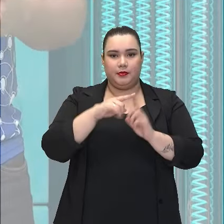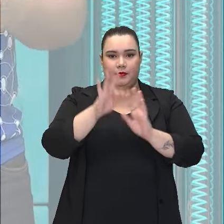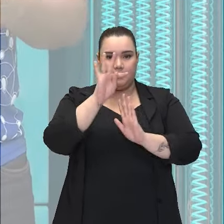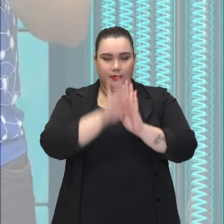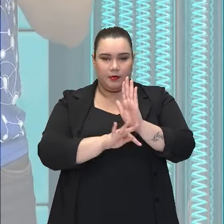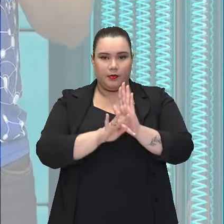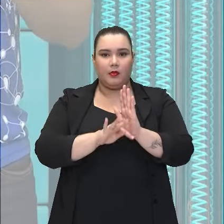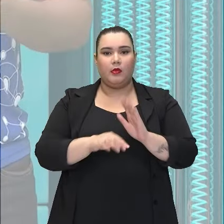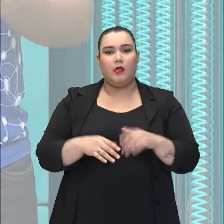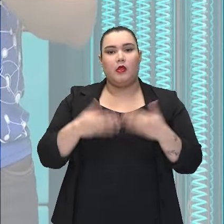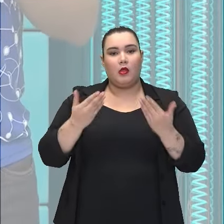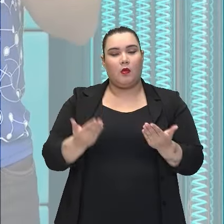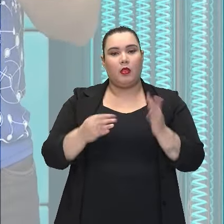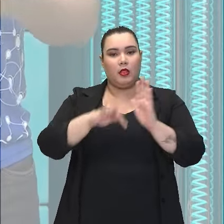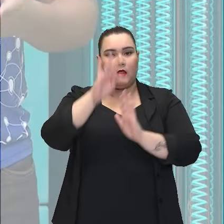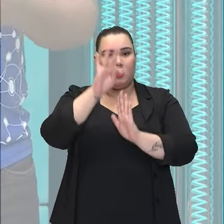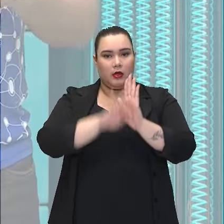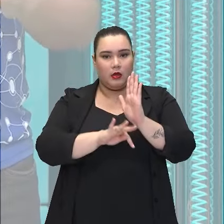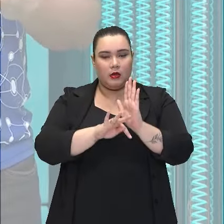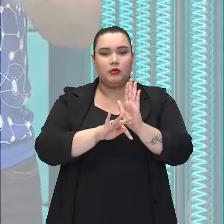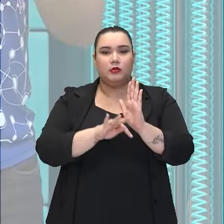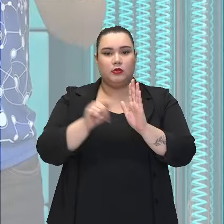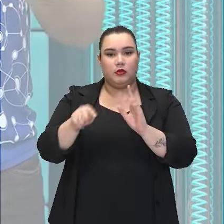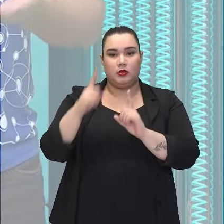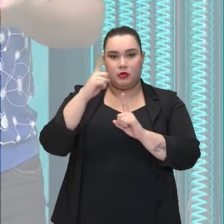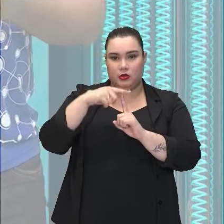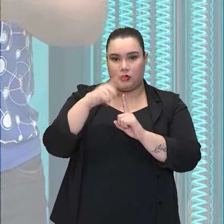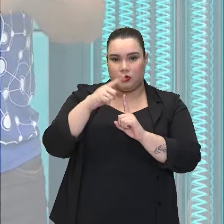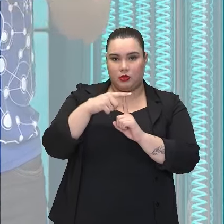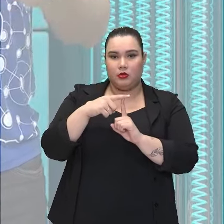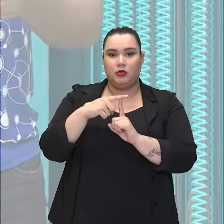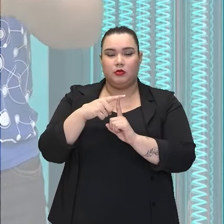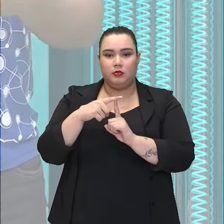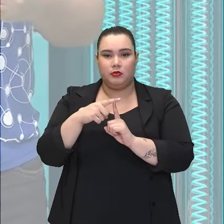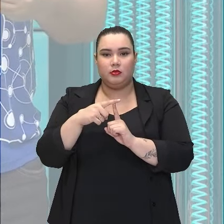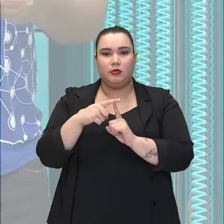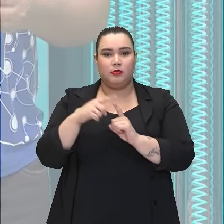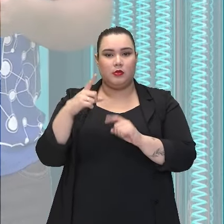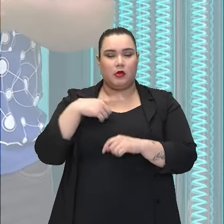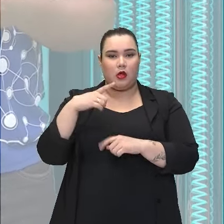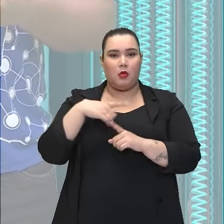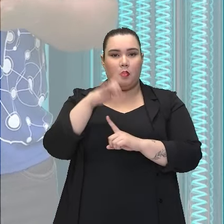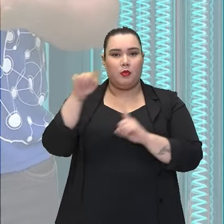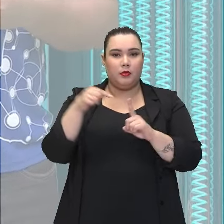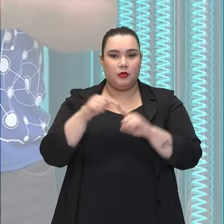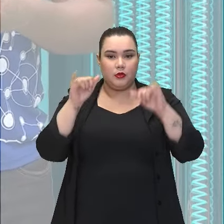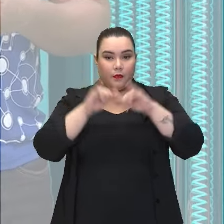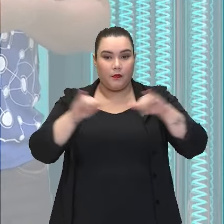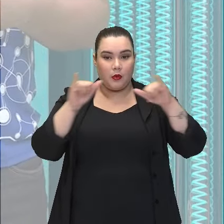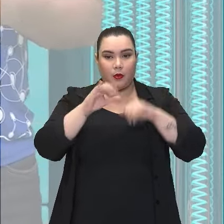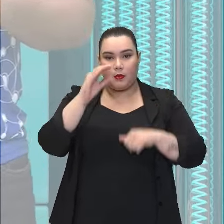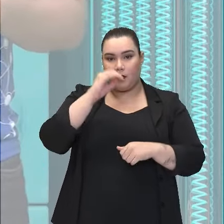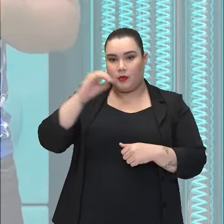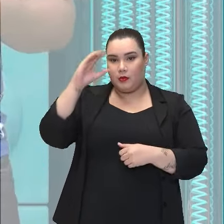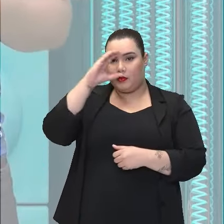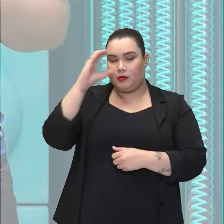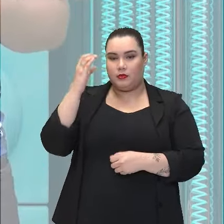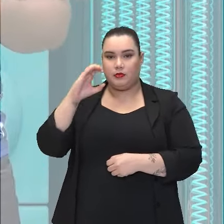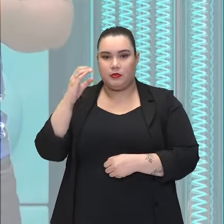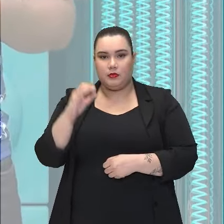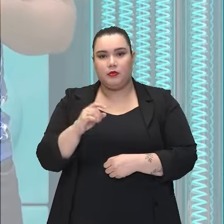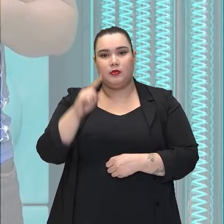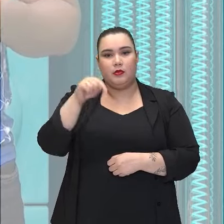E textos dessa maneira, certo? Textos que buscam divulgar conhecimento científico